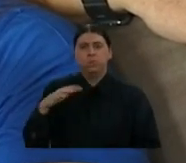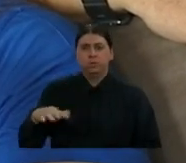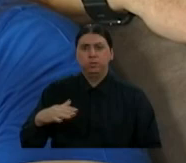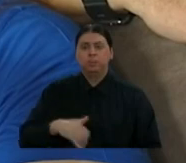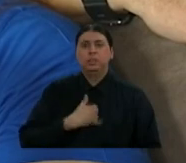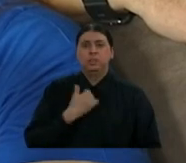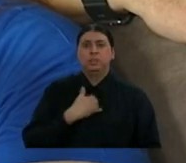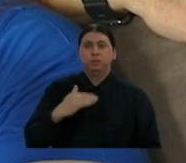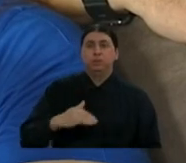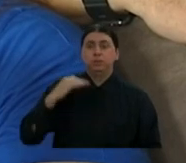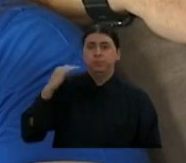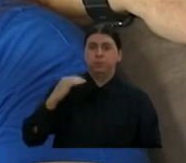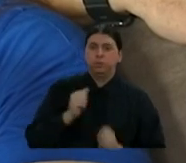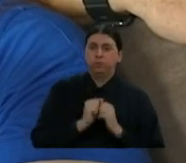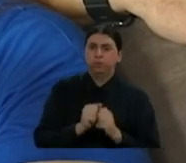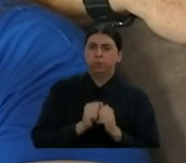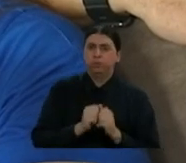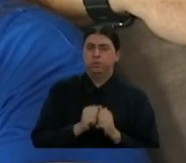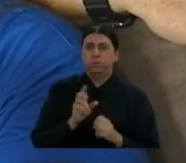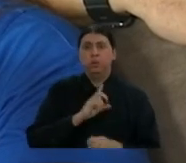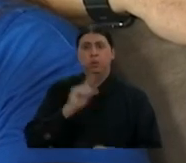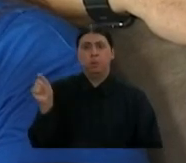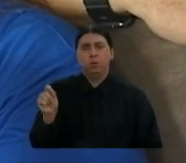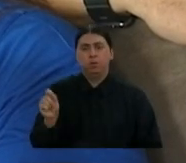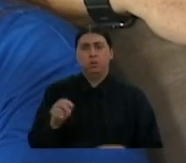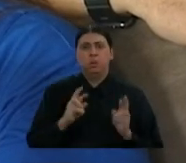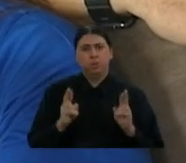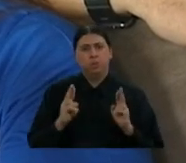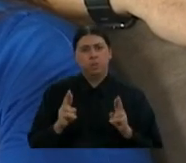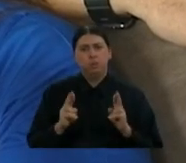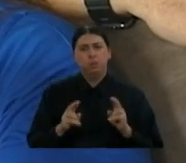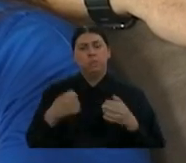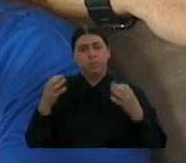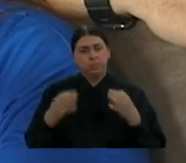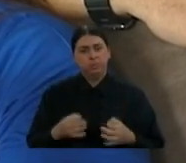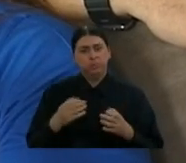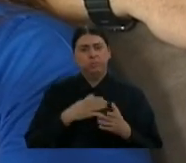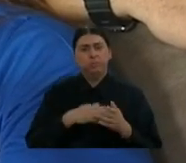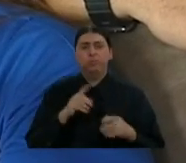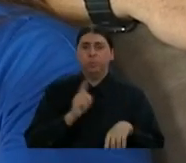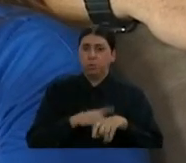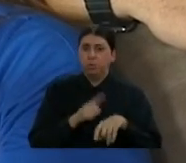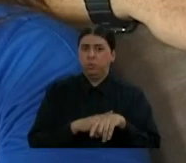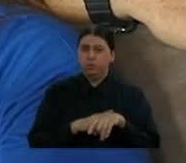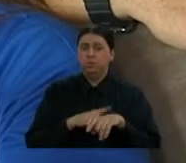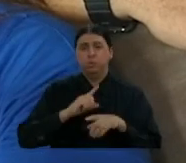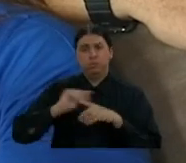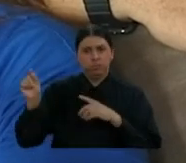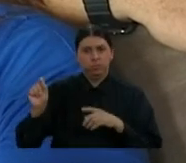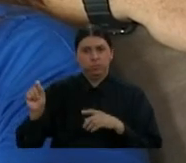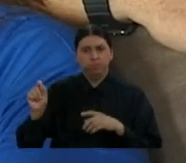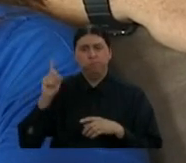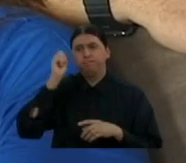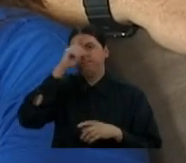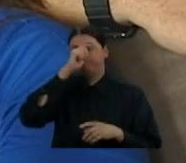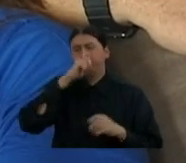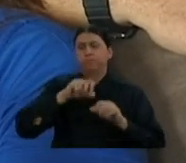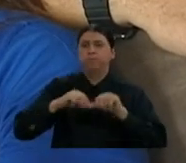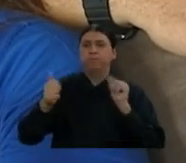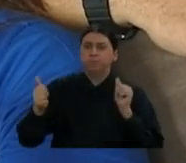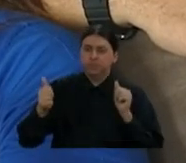comigo agora ela foi a gente torce muito para que dê tudo certo só que na hora da saída é difícil pra gente